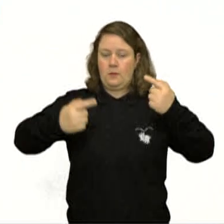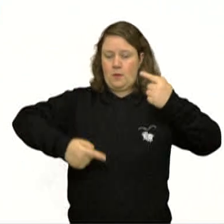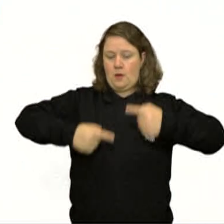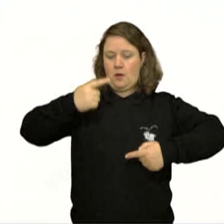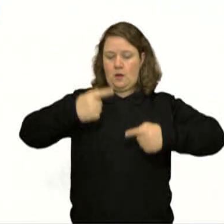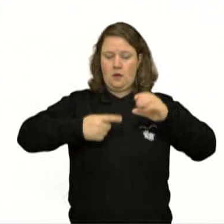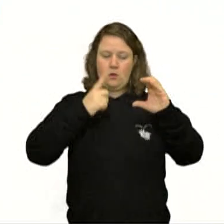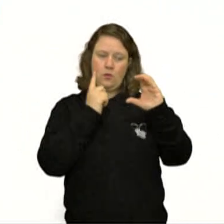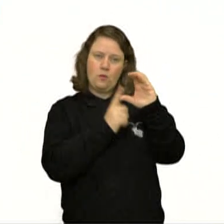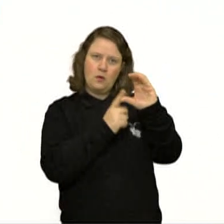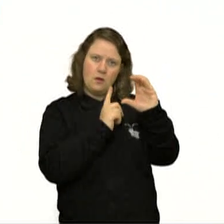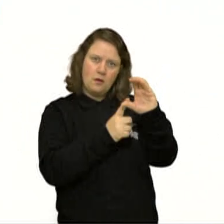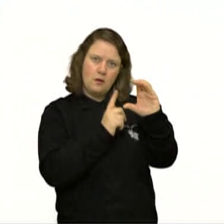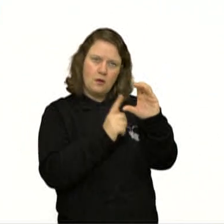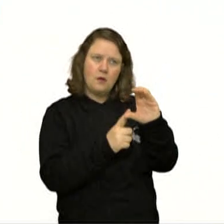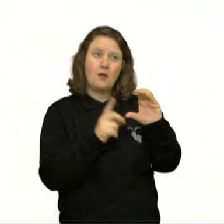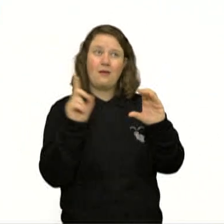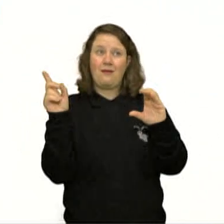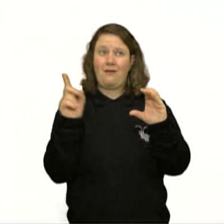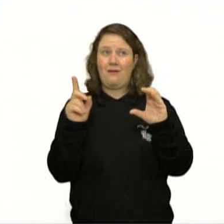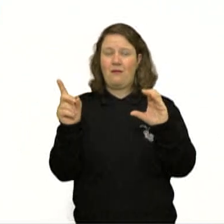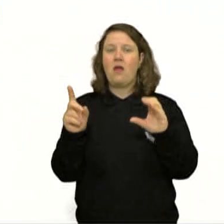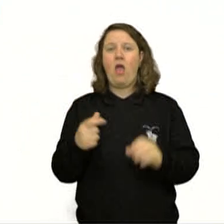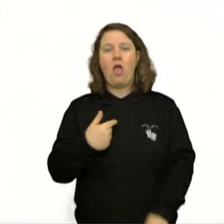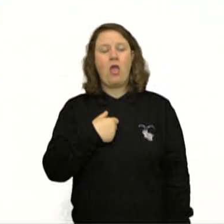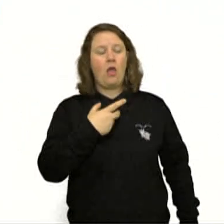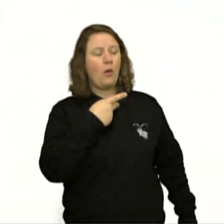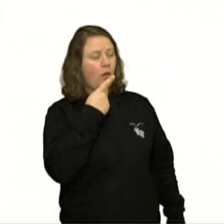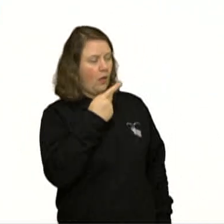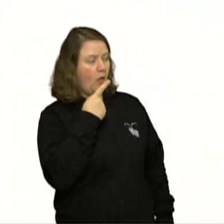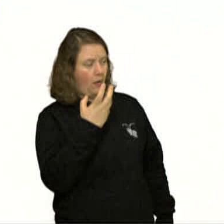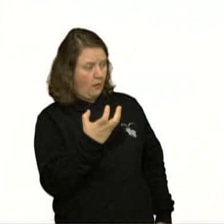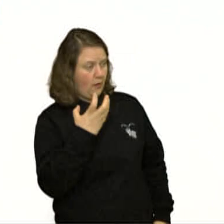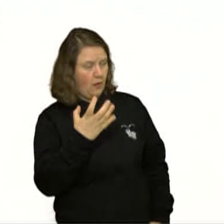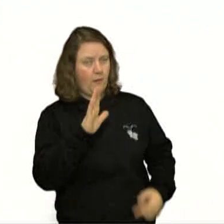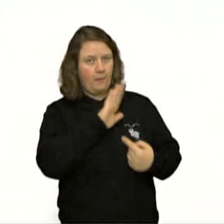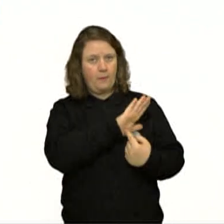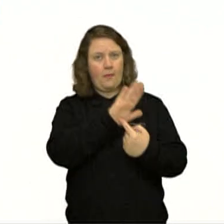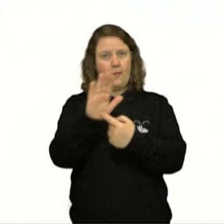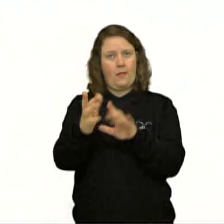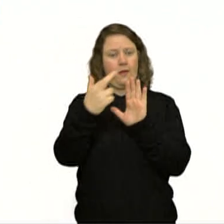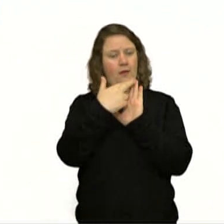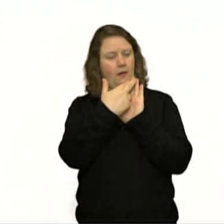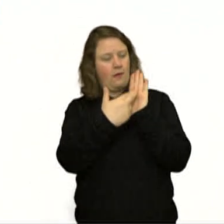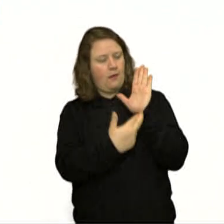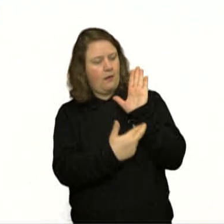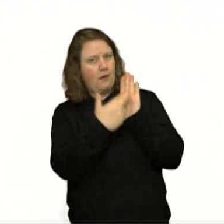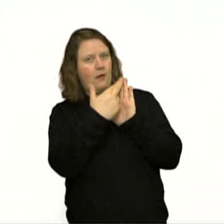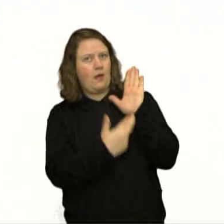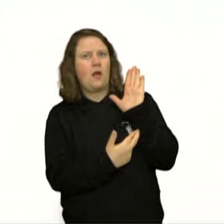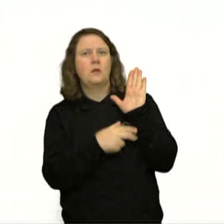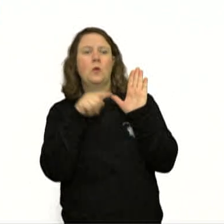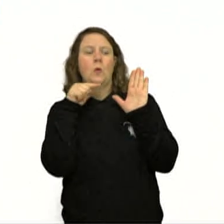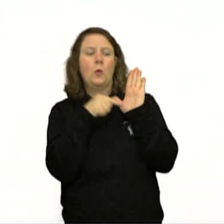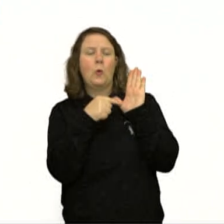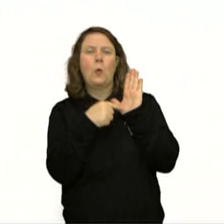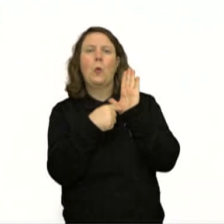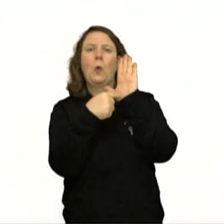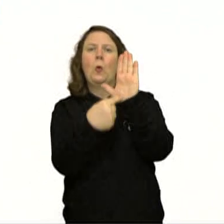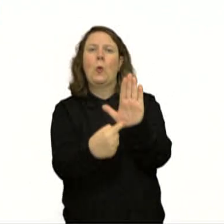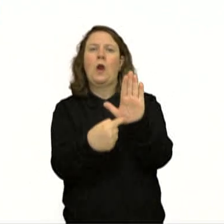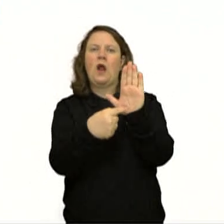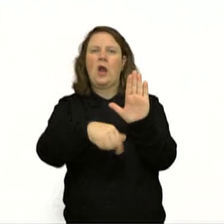União Soviética, Khrushchev ele pede a palavra e ele apresenta um relatório descrevendo os crimes cometidos durante o